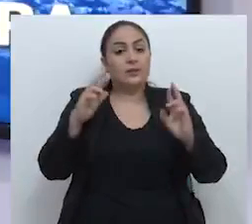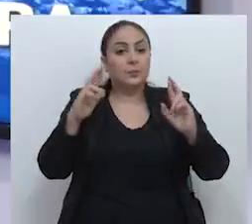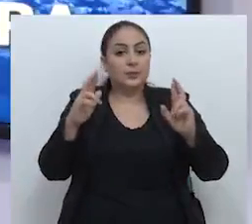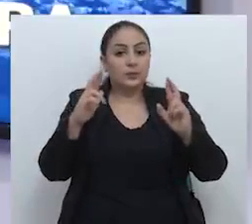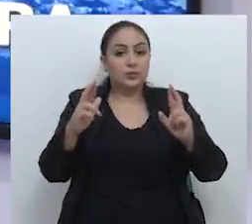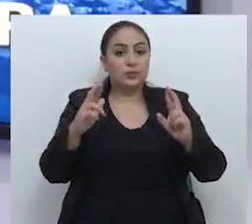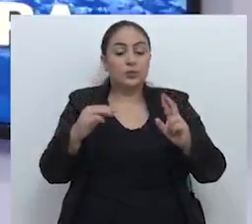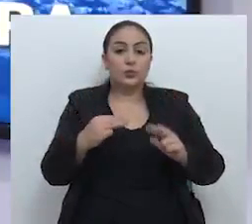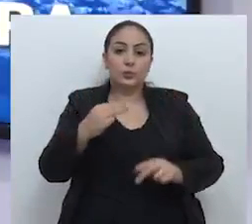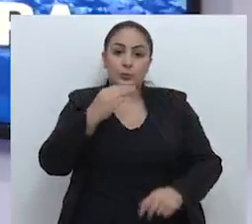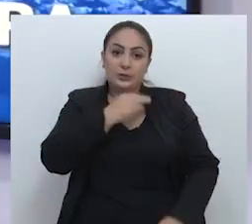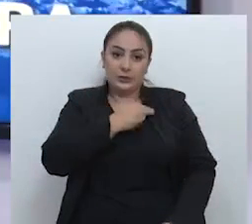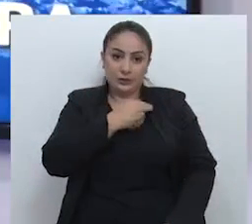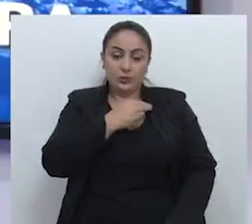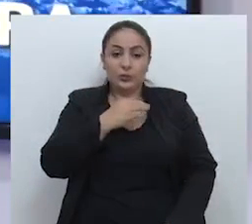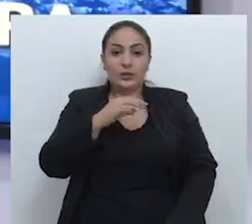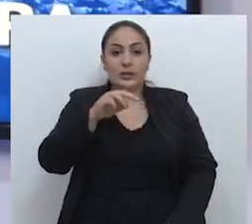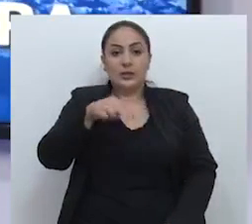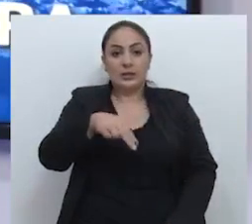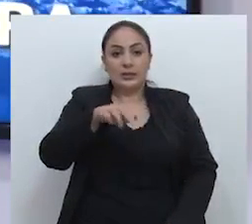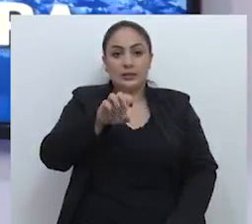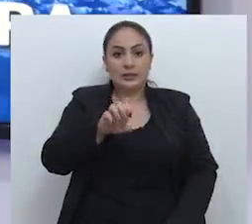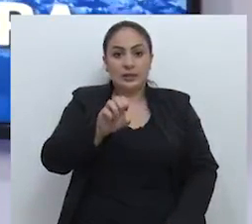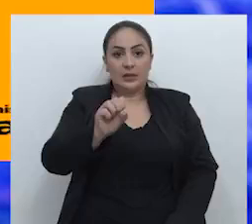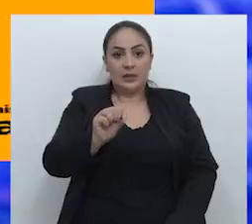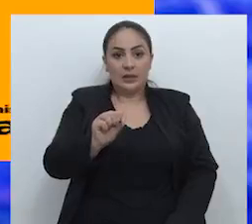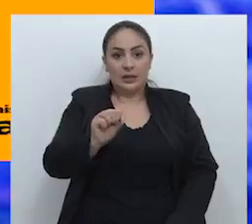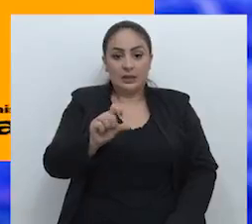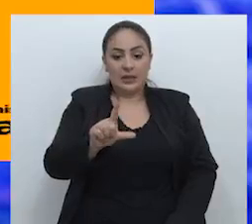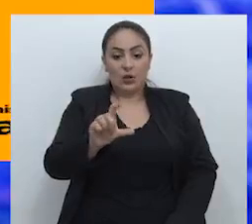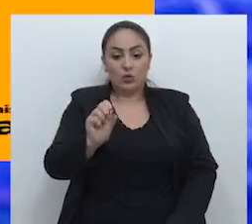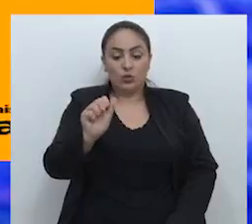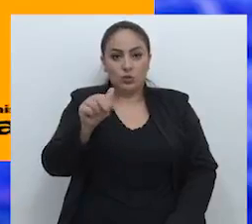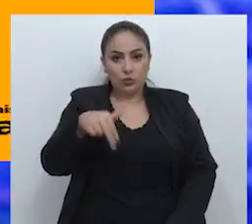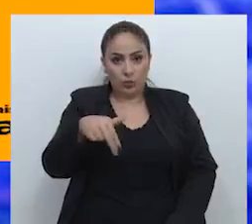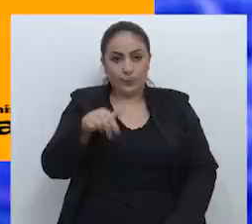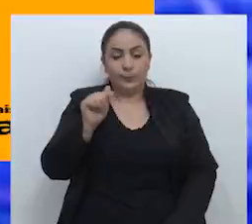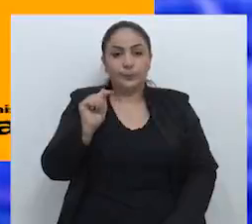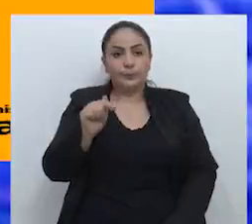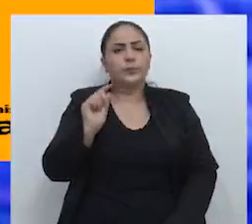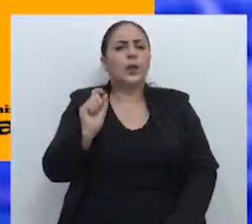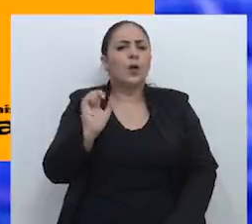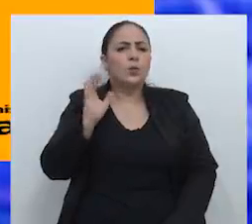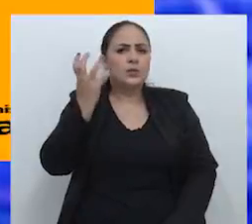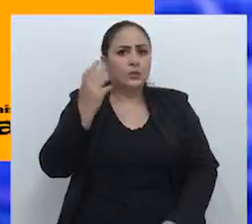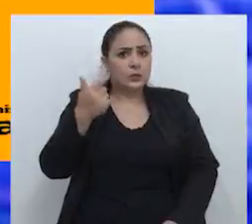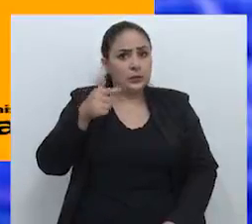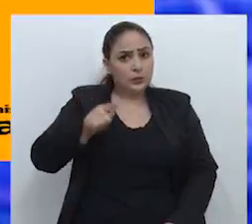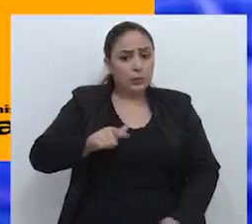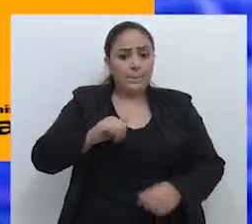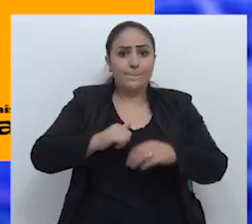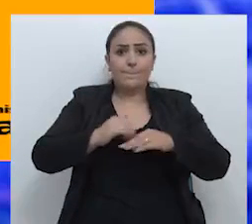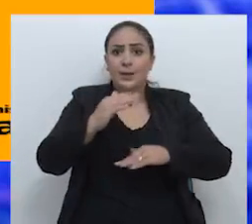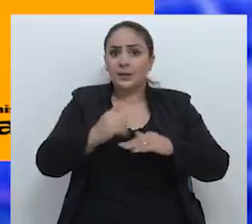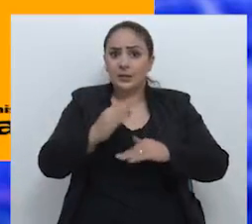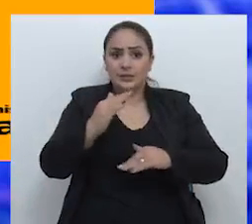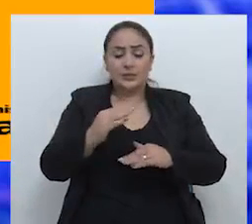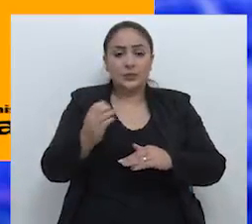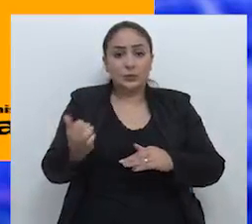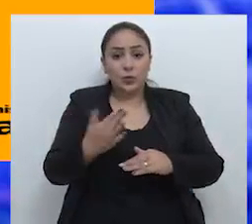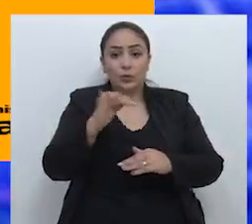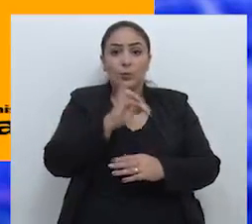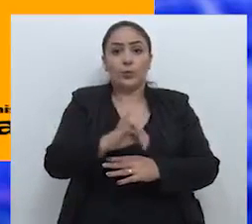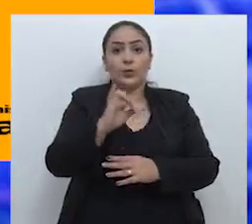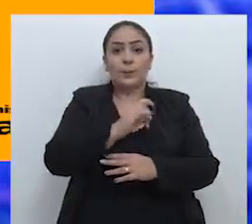a expectativa do ministro Nelson Teich. O que tem acontecido de novo, talvez até mais novo,